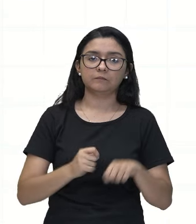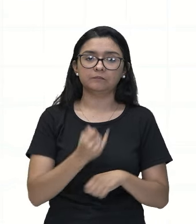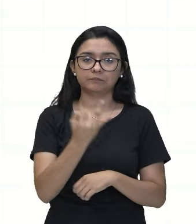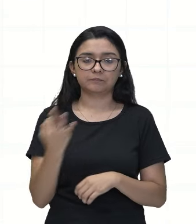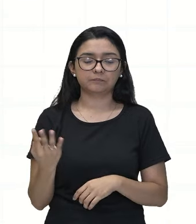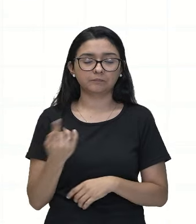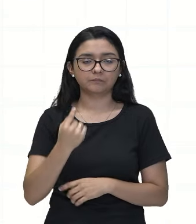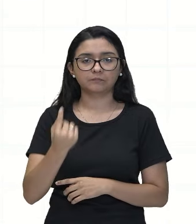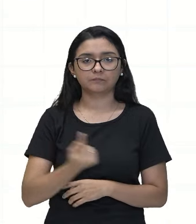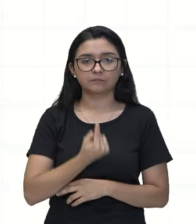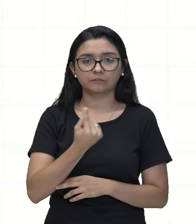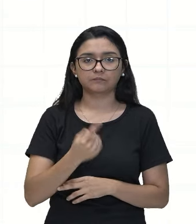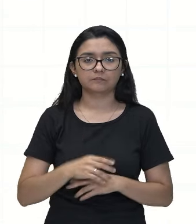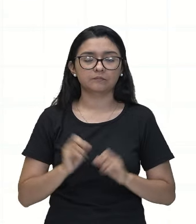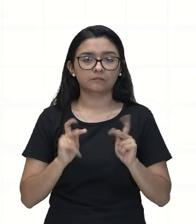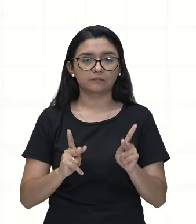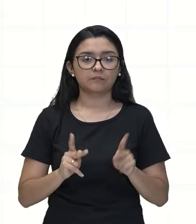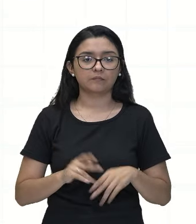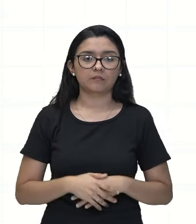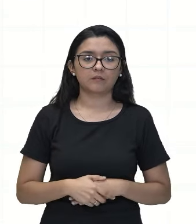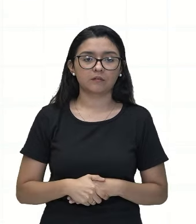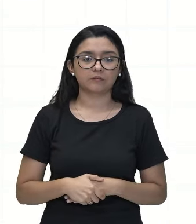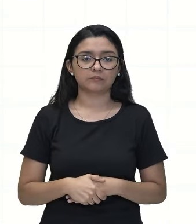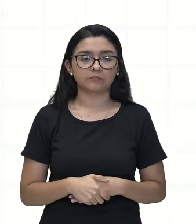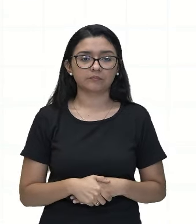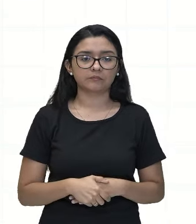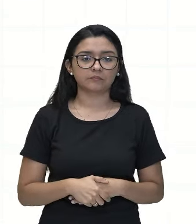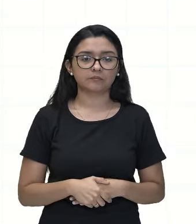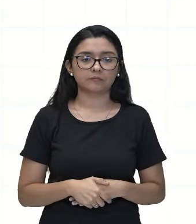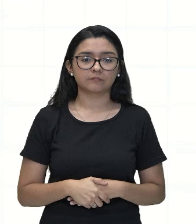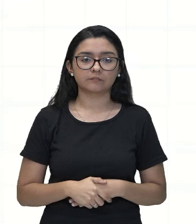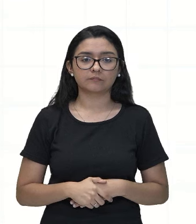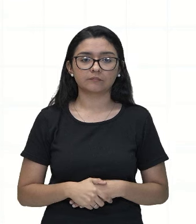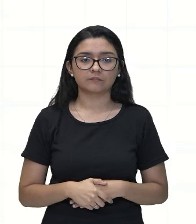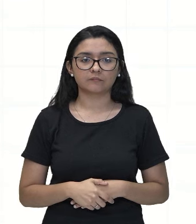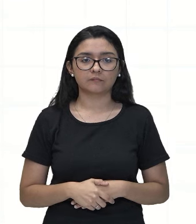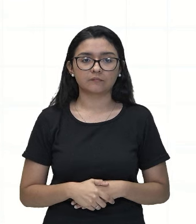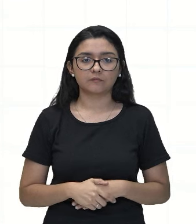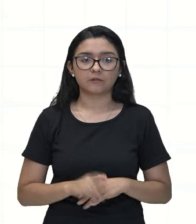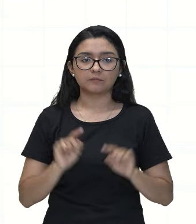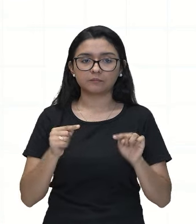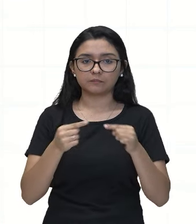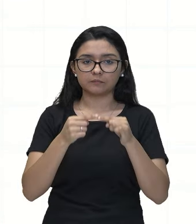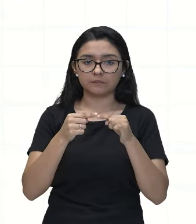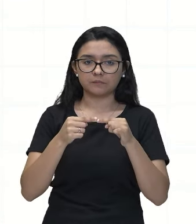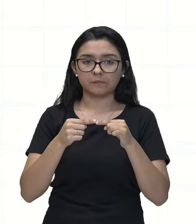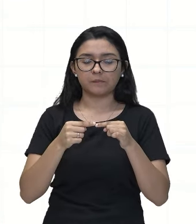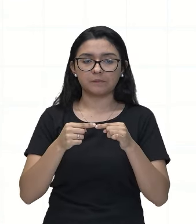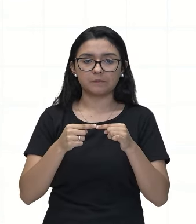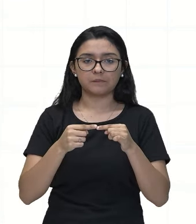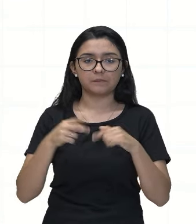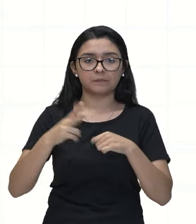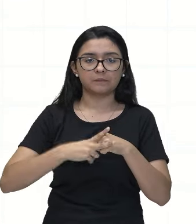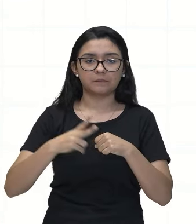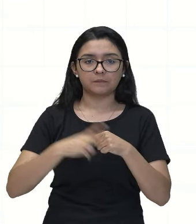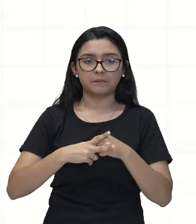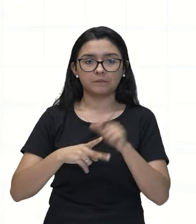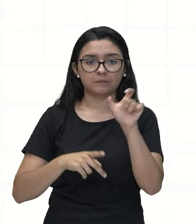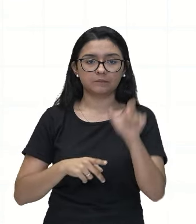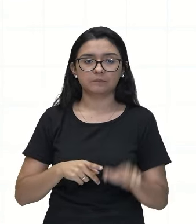singular Ok concordância verbal com o sujeito composto ligado por a